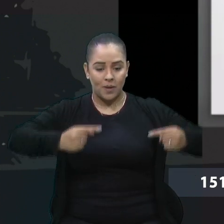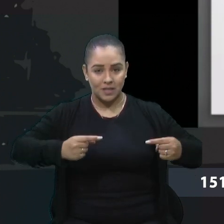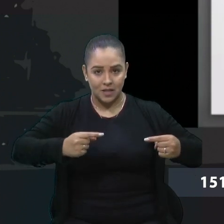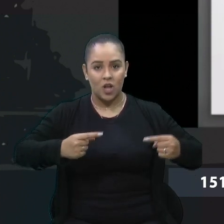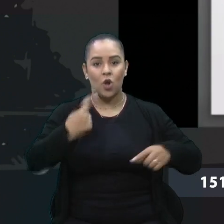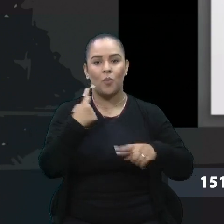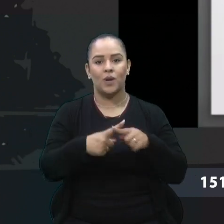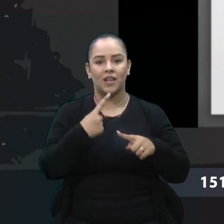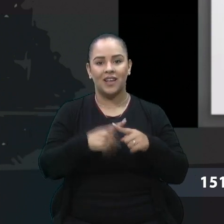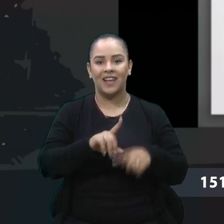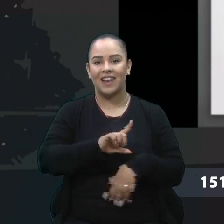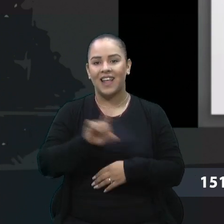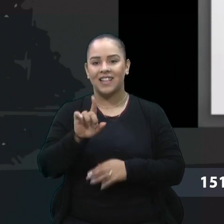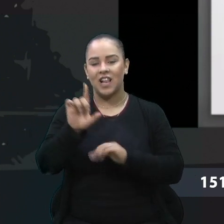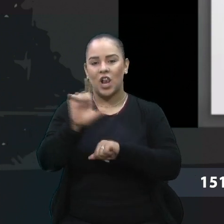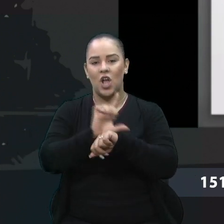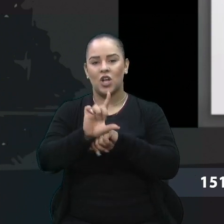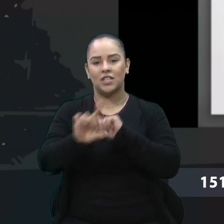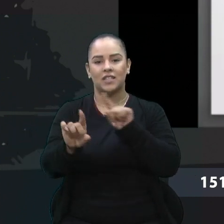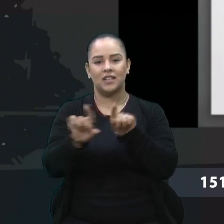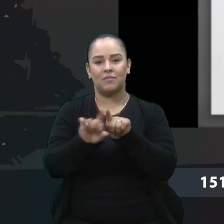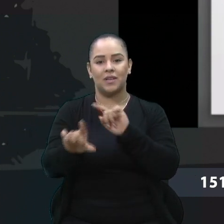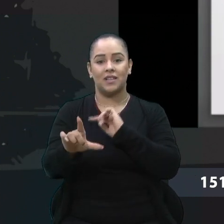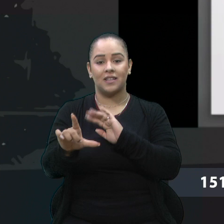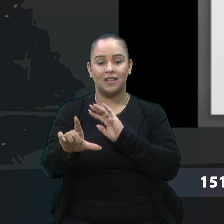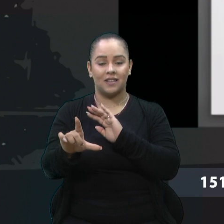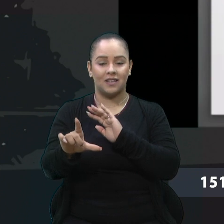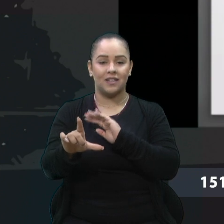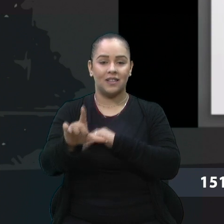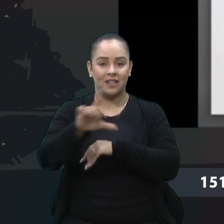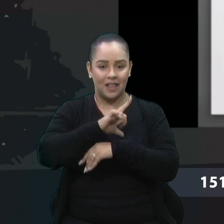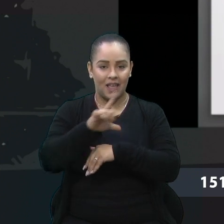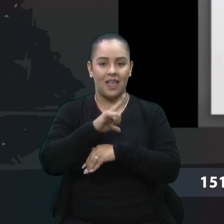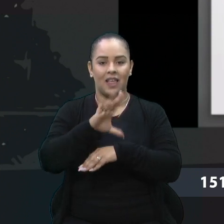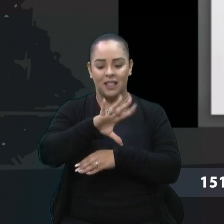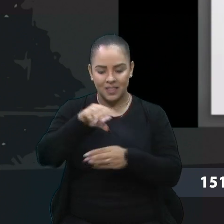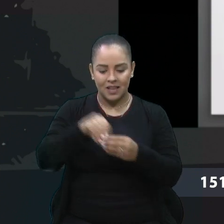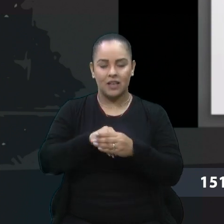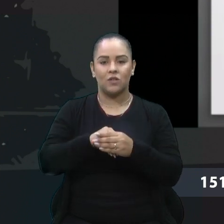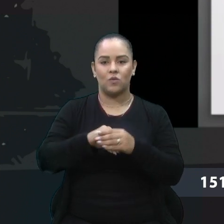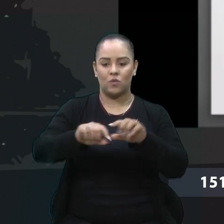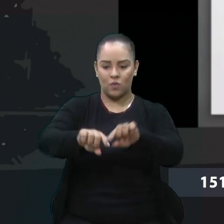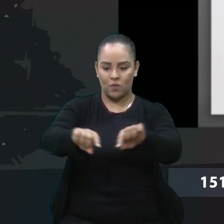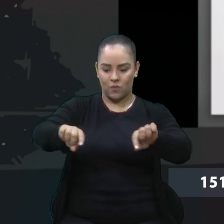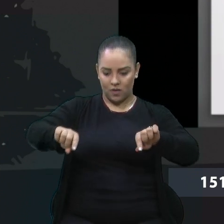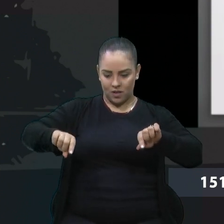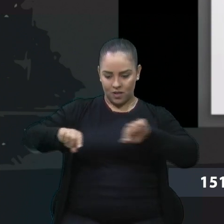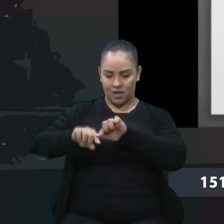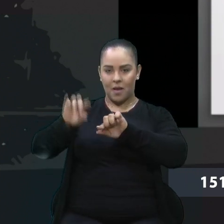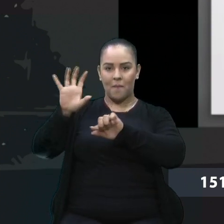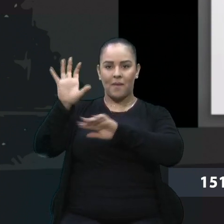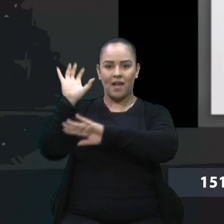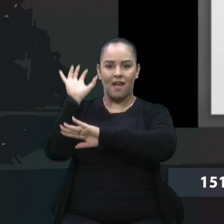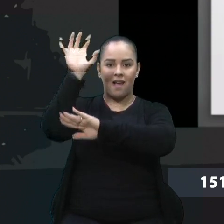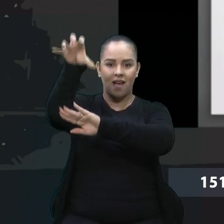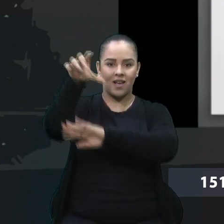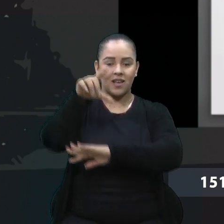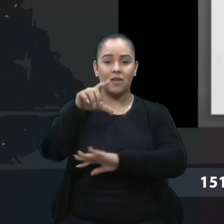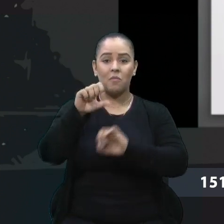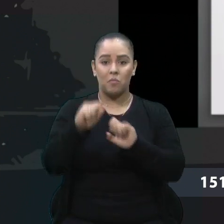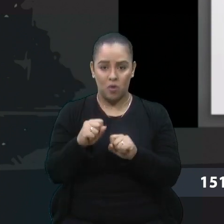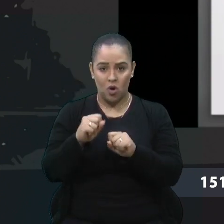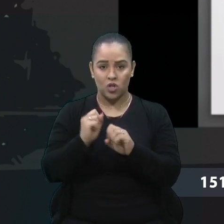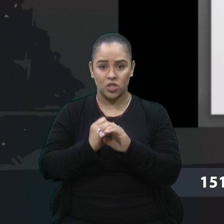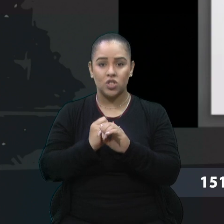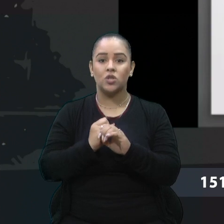tem, inclusive, uma quadra de basquete que ela pode ser locada pelos frequentadores e podem aí